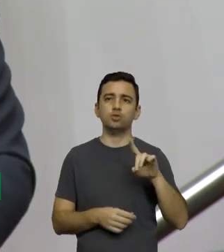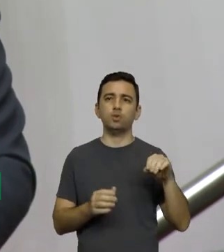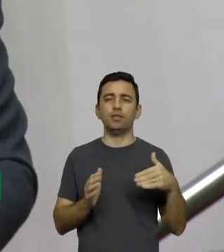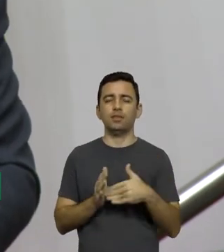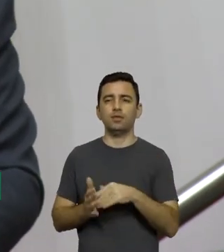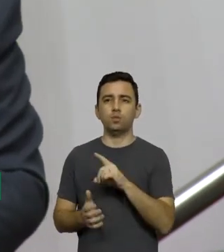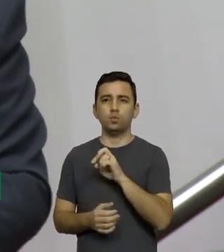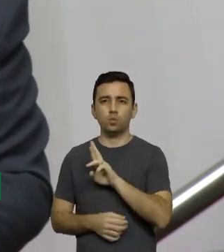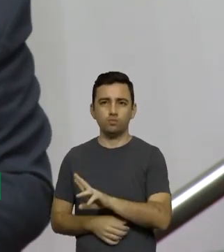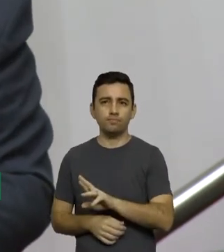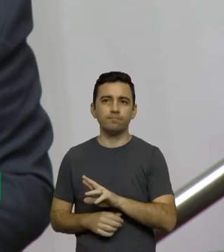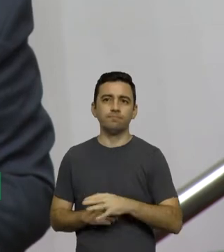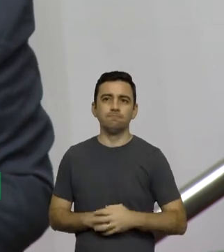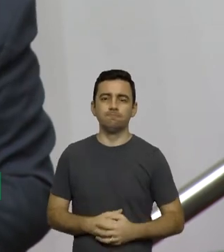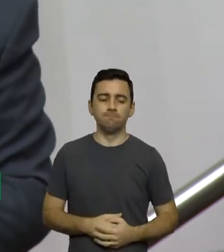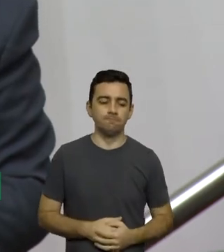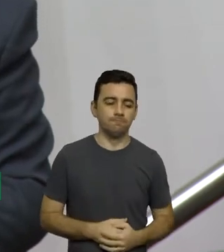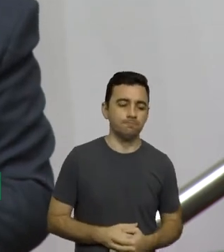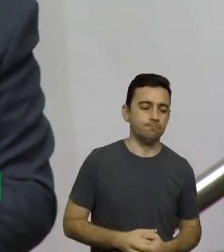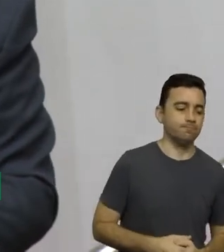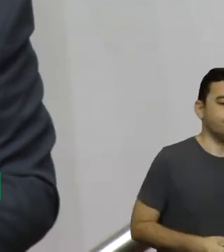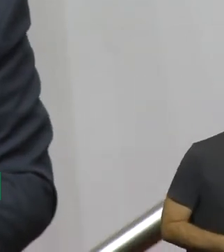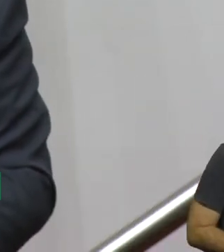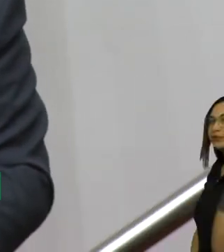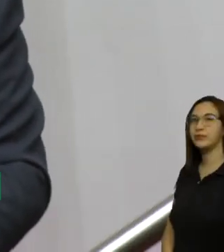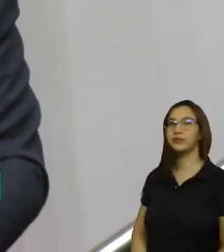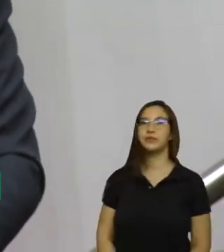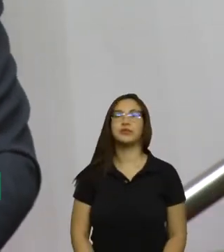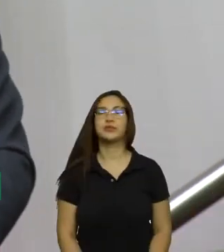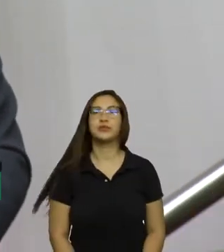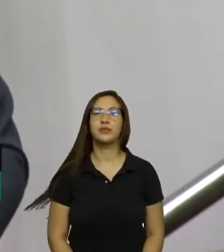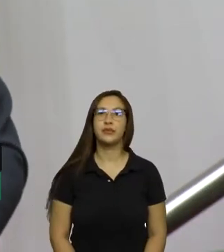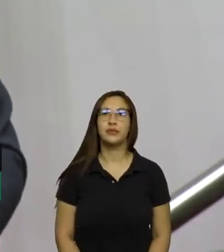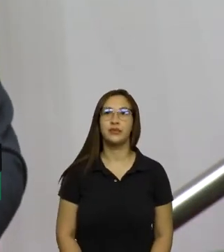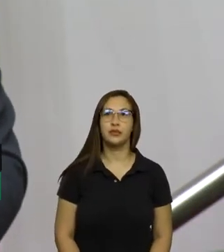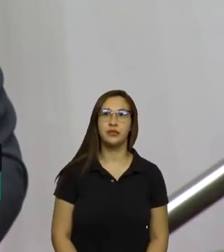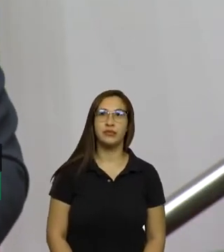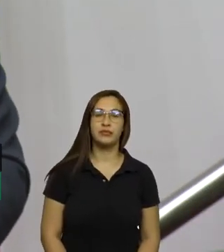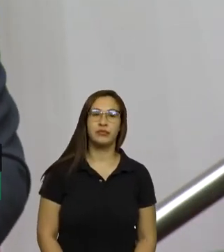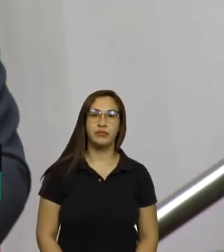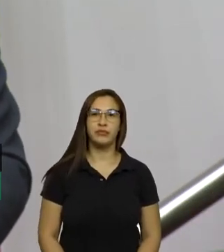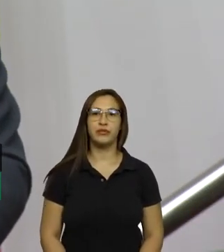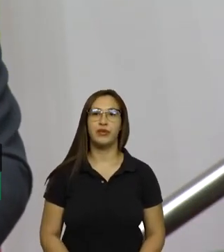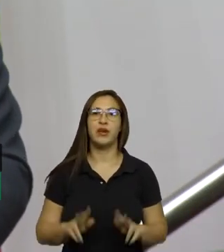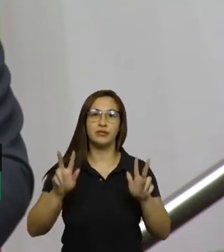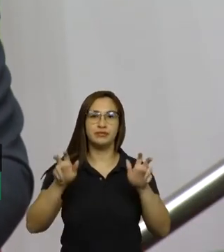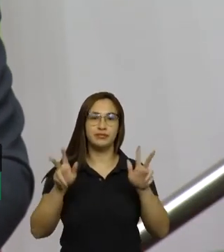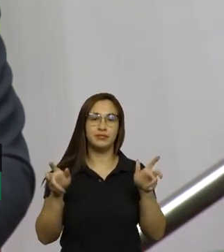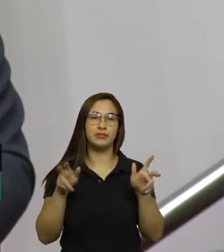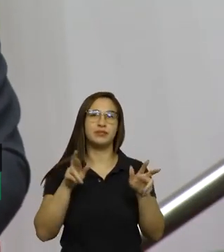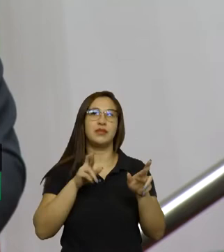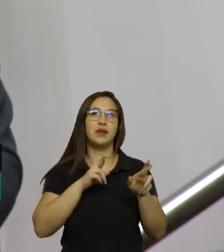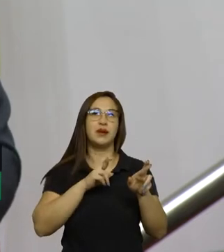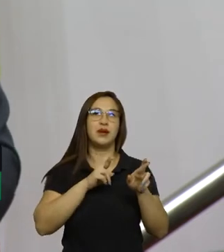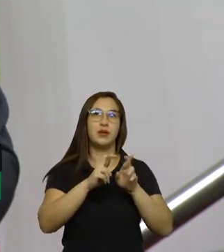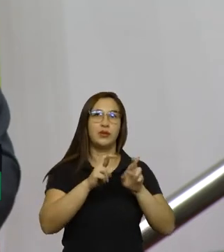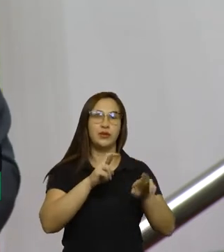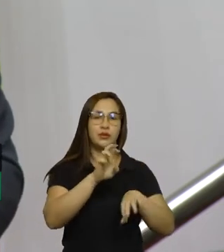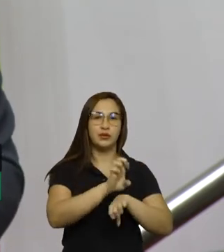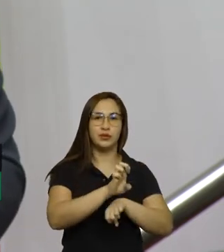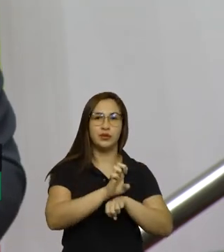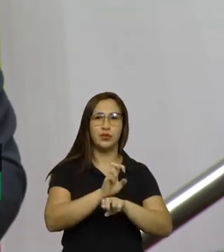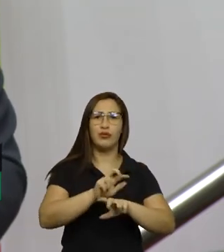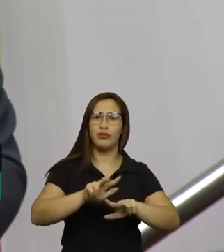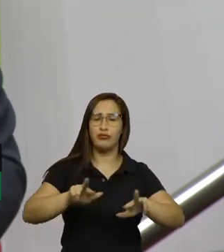Pedrinho. Inclusive, acho que o deputado Sareta vai falar hoje um pouco sobre a questão das rodovias estaduais também, onde, de fato, muitos trechos